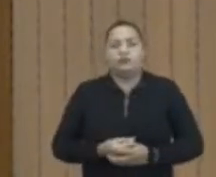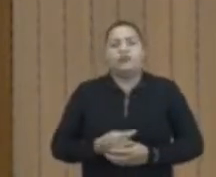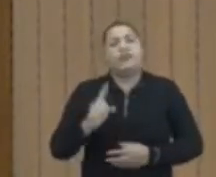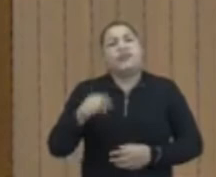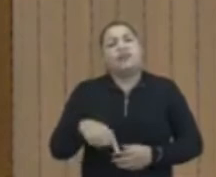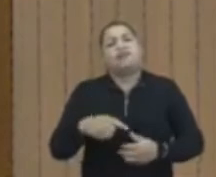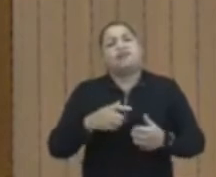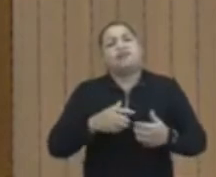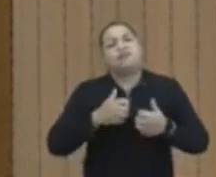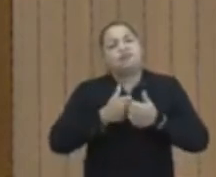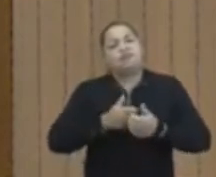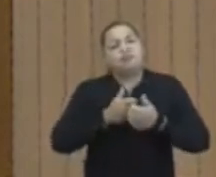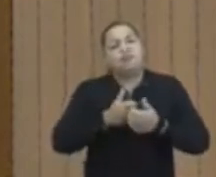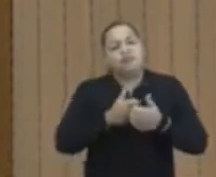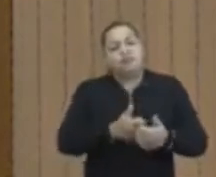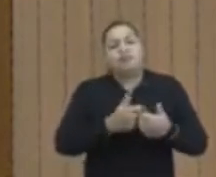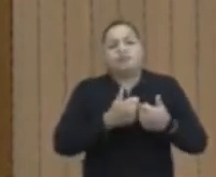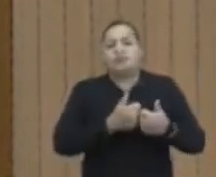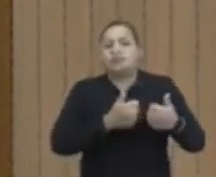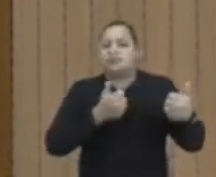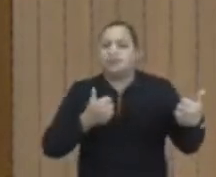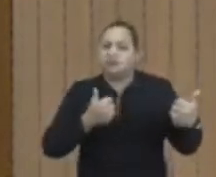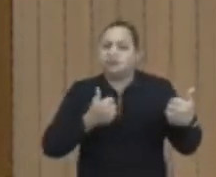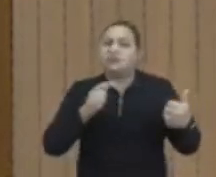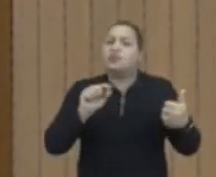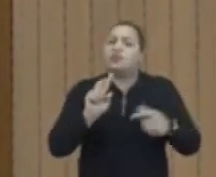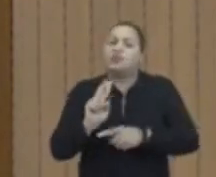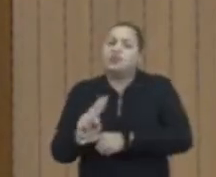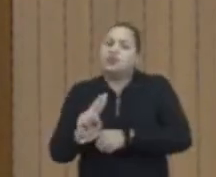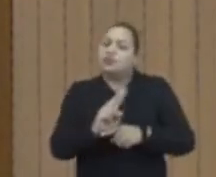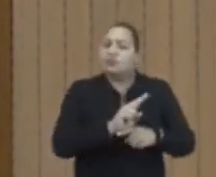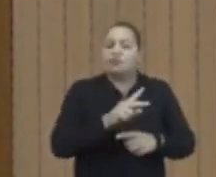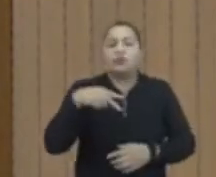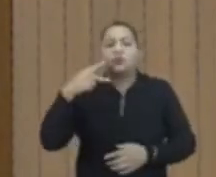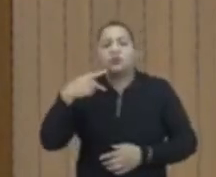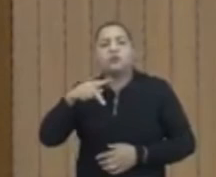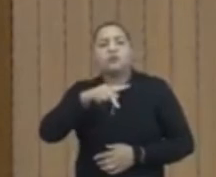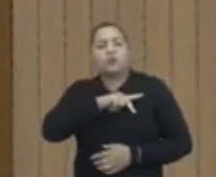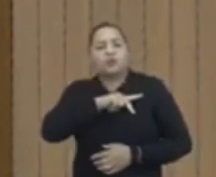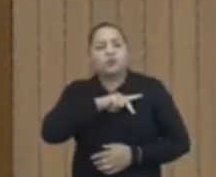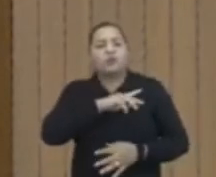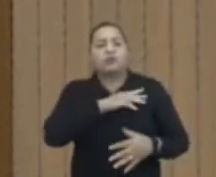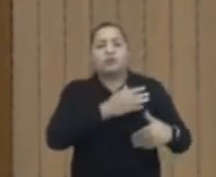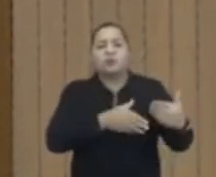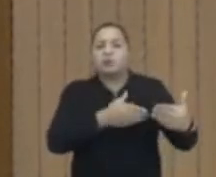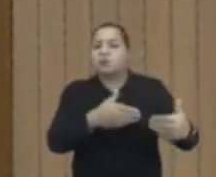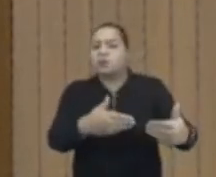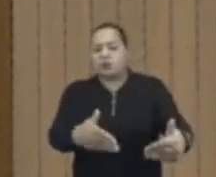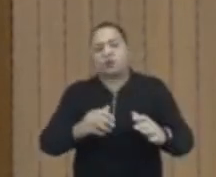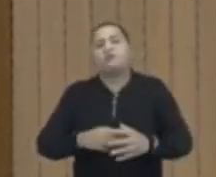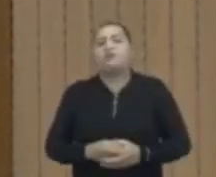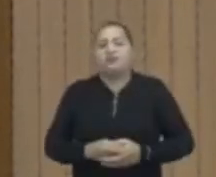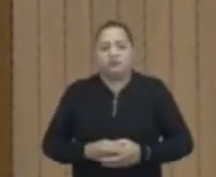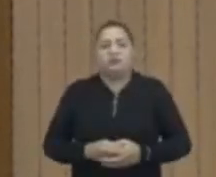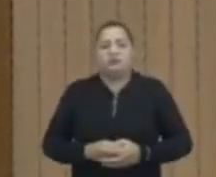menos importante, de acompanhar e fiscalizar políticas públicas no decorrer de todo o seu curso. Temos